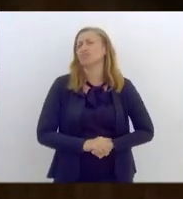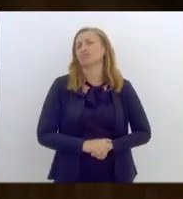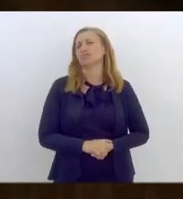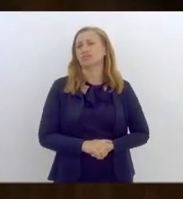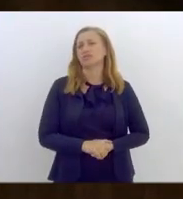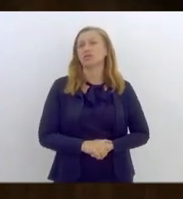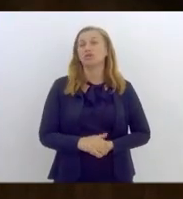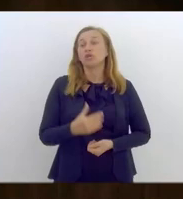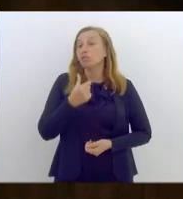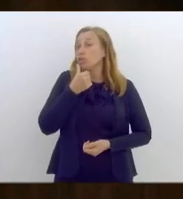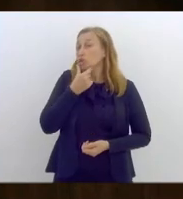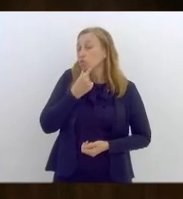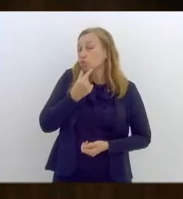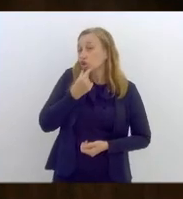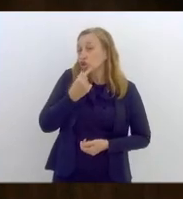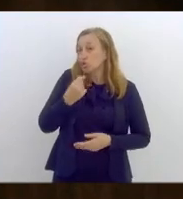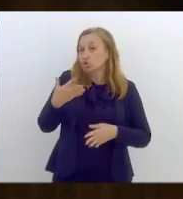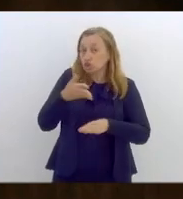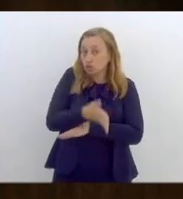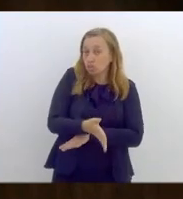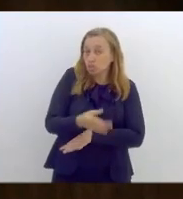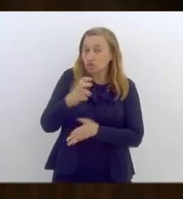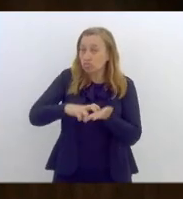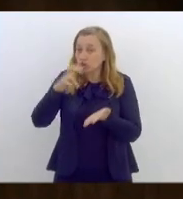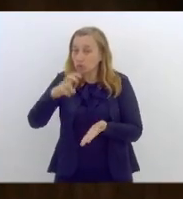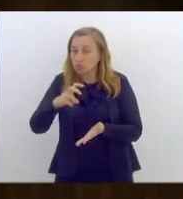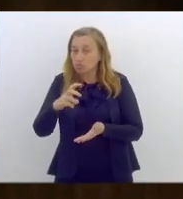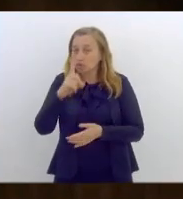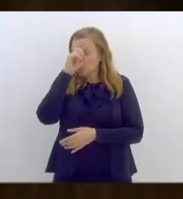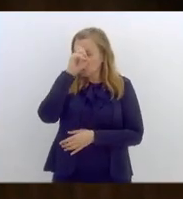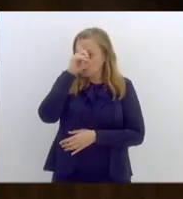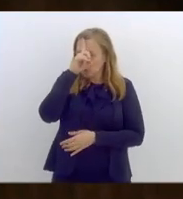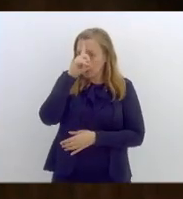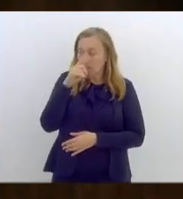quando o menino chegou de manhã do hospital passando mal